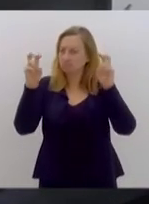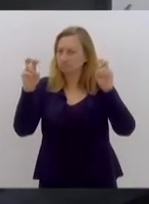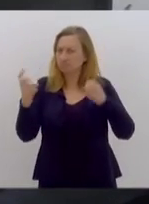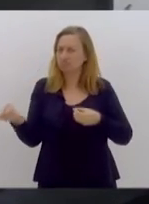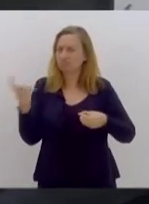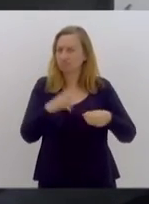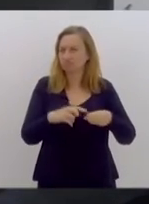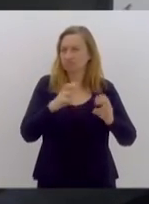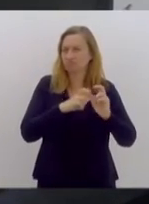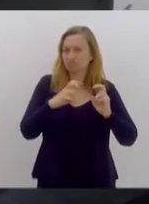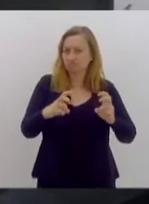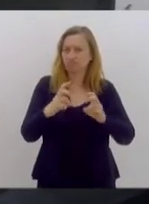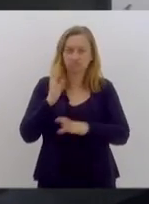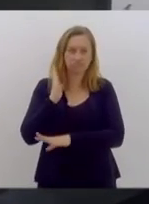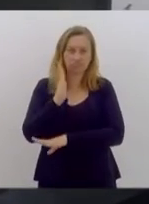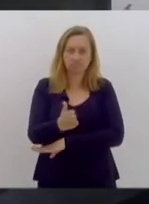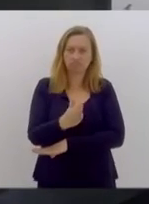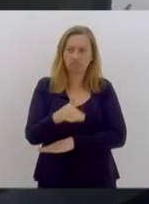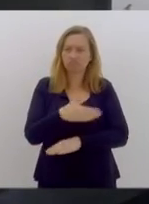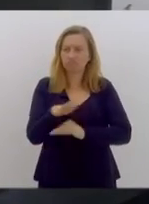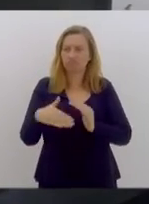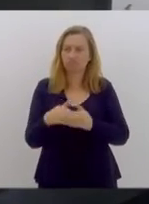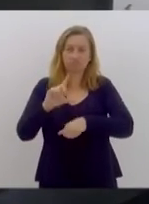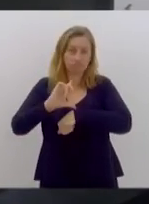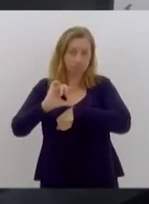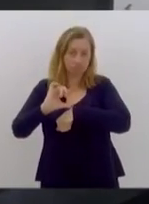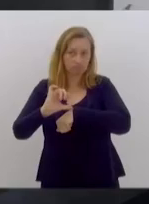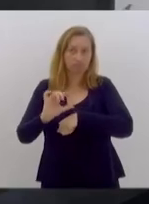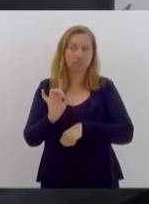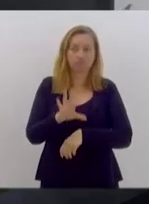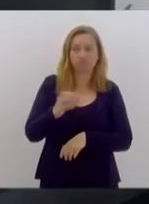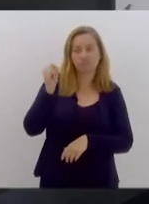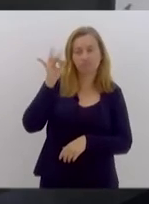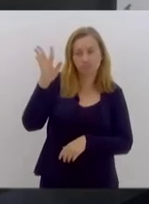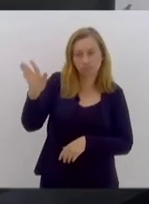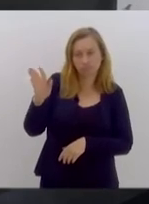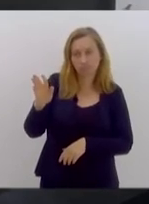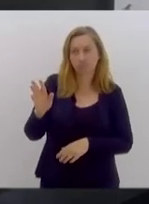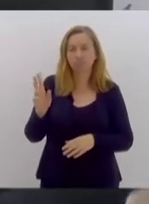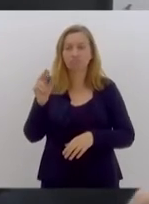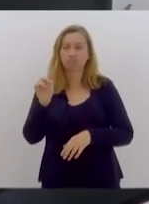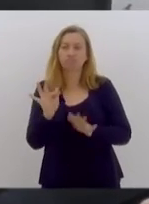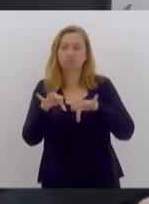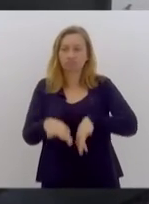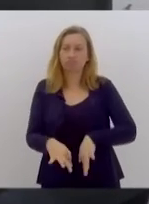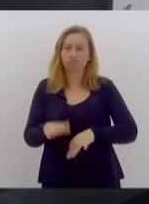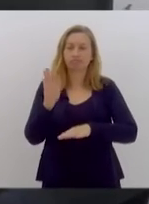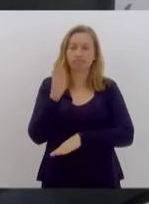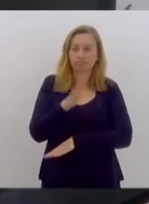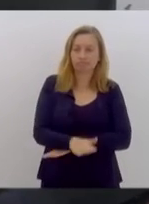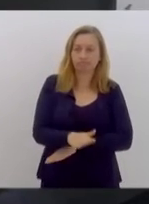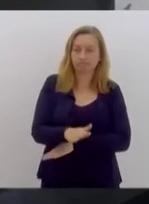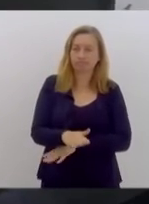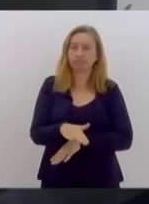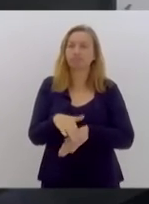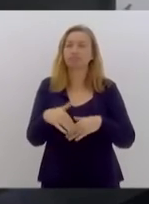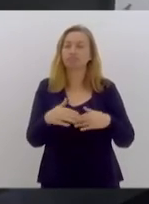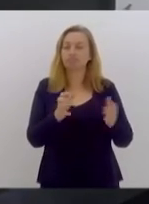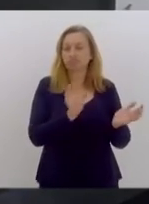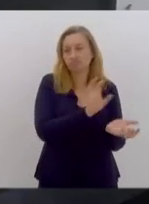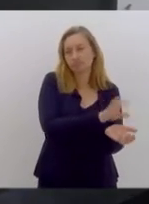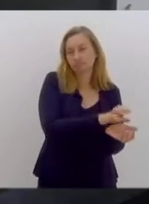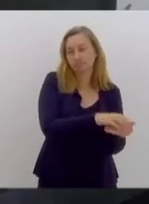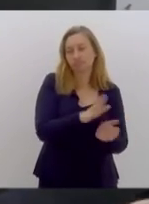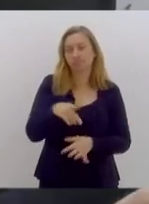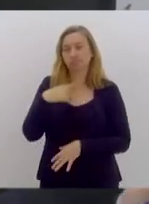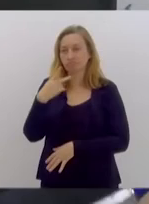volta do trem O Expresso em todos os horários nós só temos na madrugada e no final da tarde assistindo Então essas